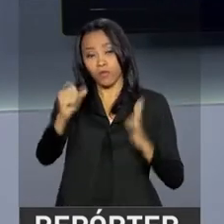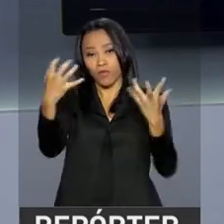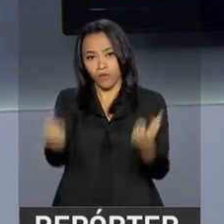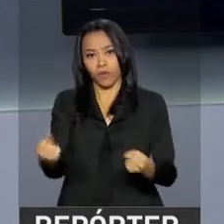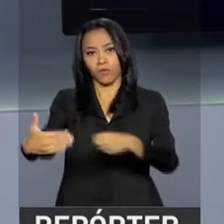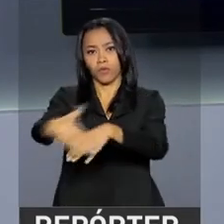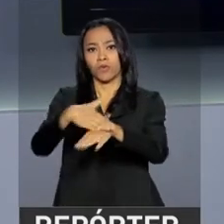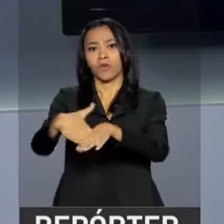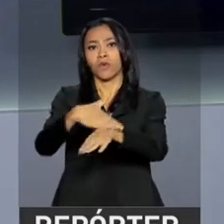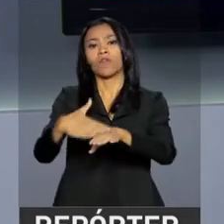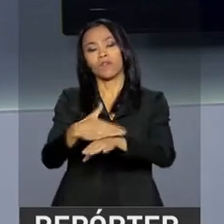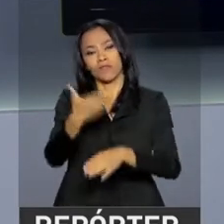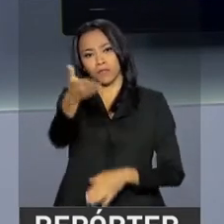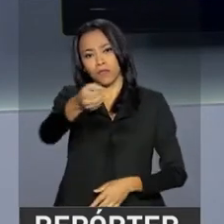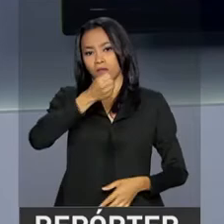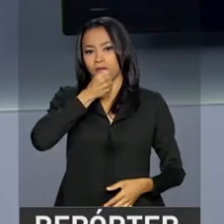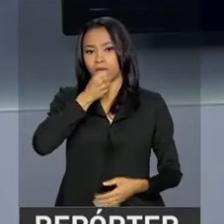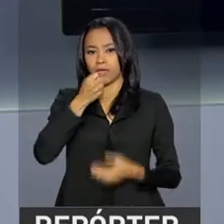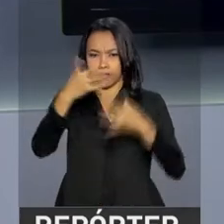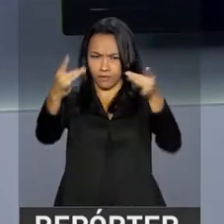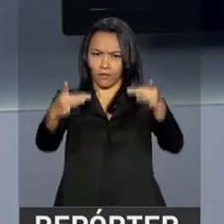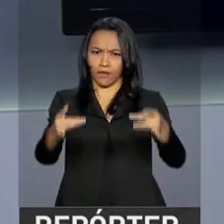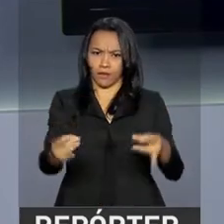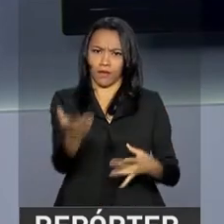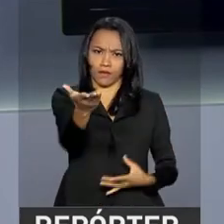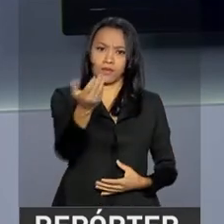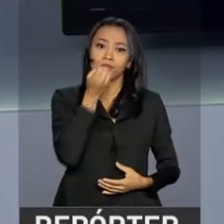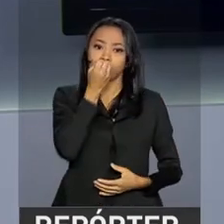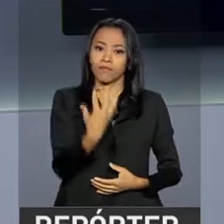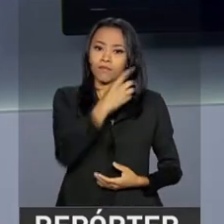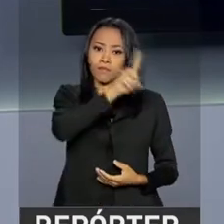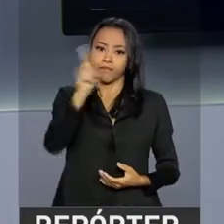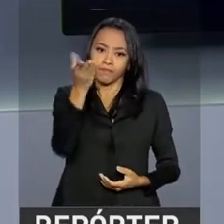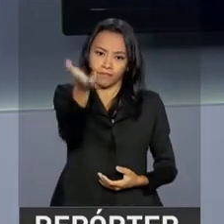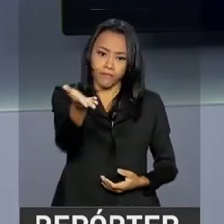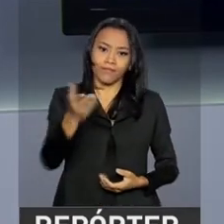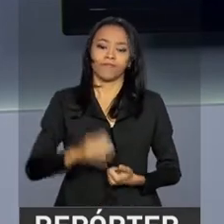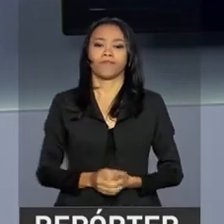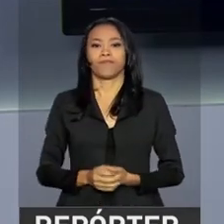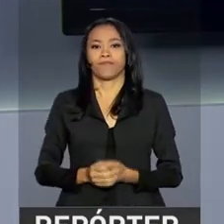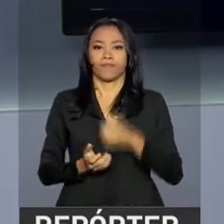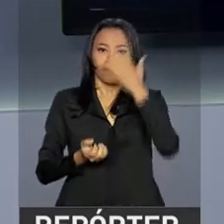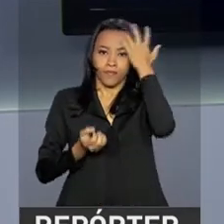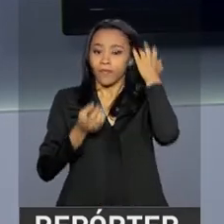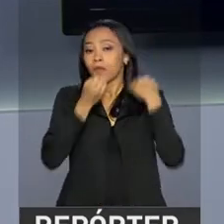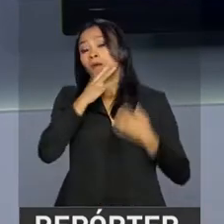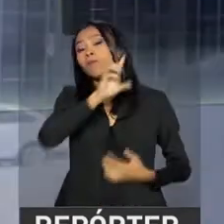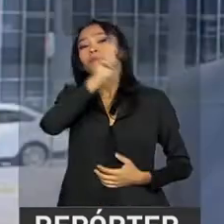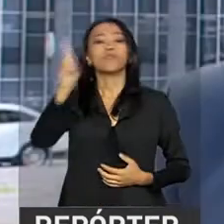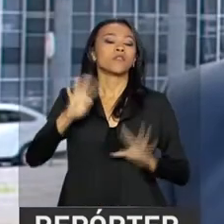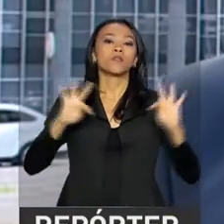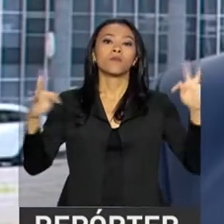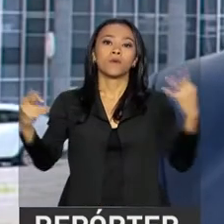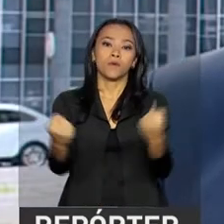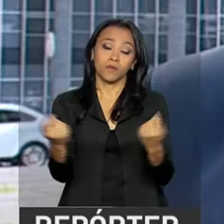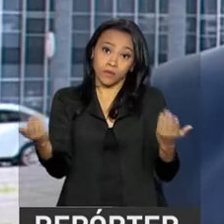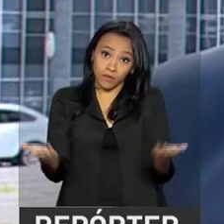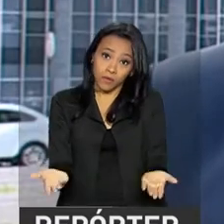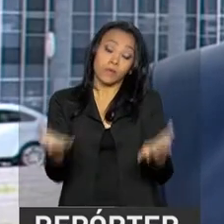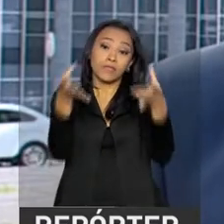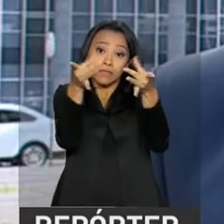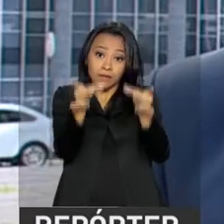pereira que nos traz os detalhes olá ney bom dia pra você bom dia pra isso é bom dia a todos pois é tá aí são os